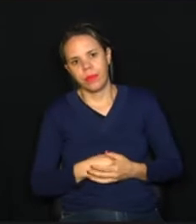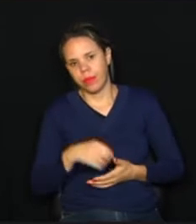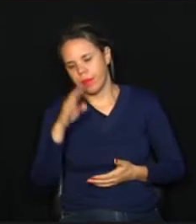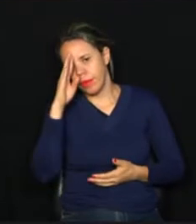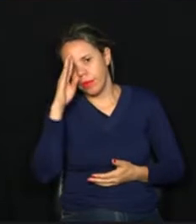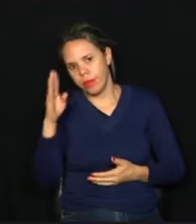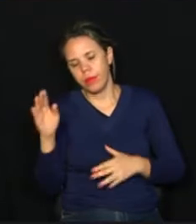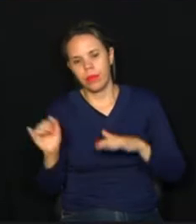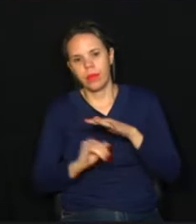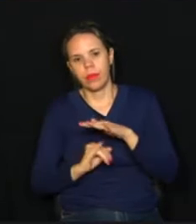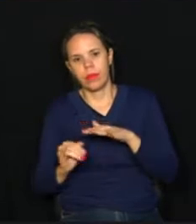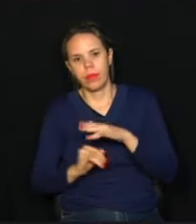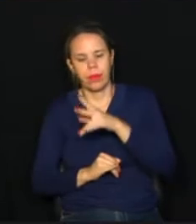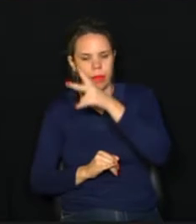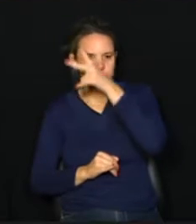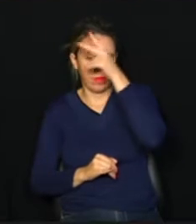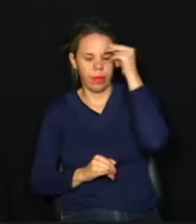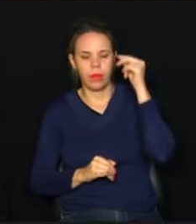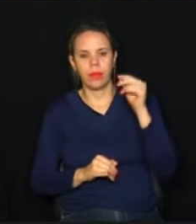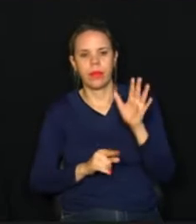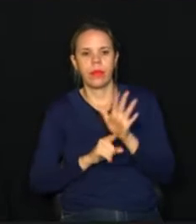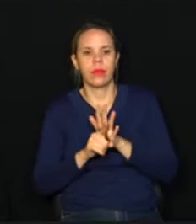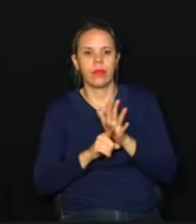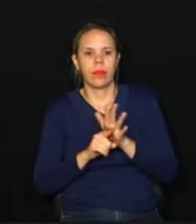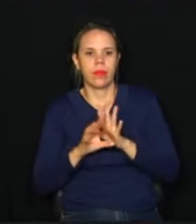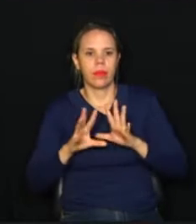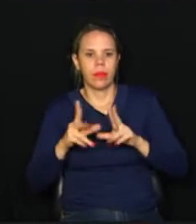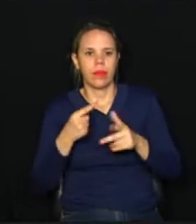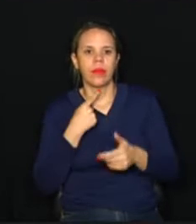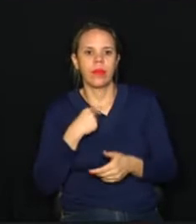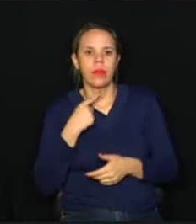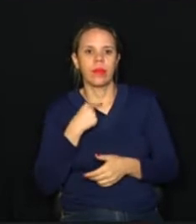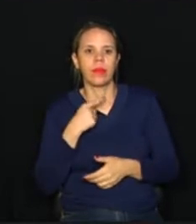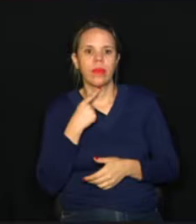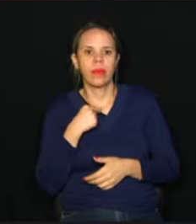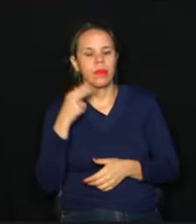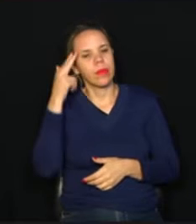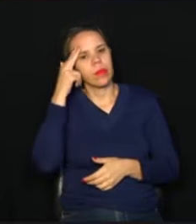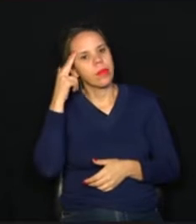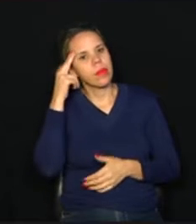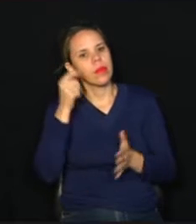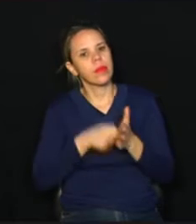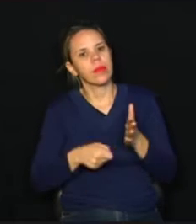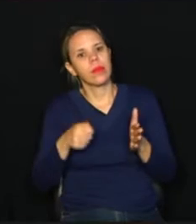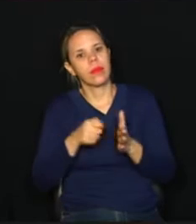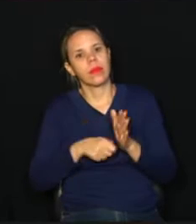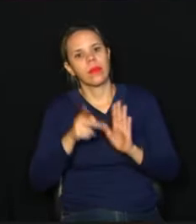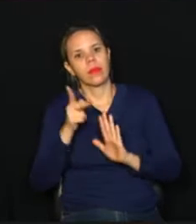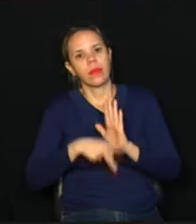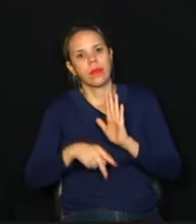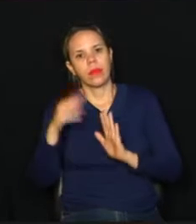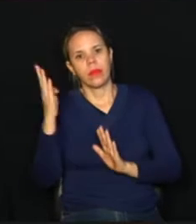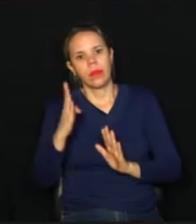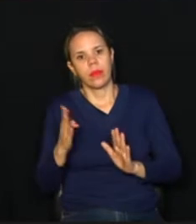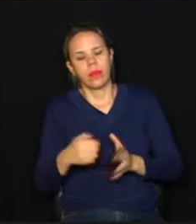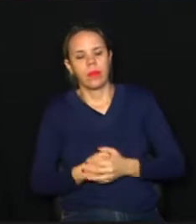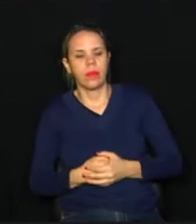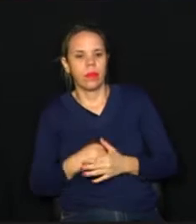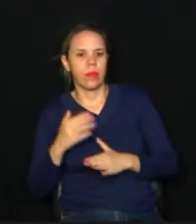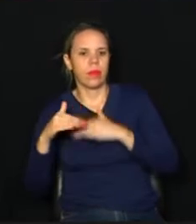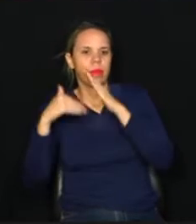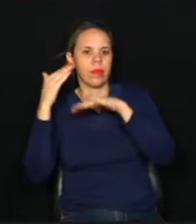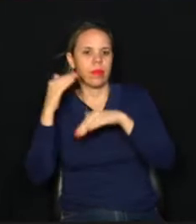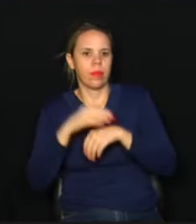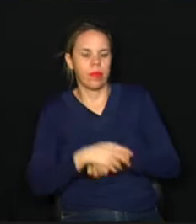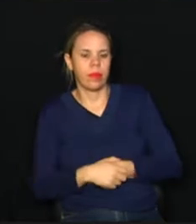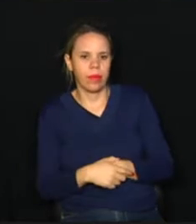das instituições públicas de pesquisa para todos que desejam, sonham e lutam por um projeto nacional, né, de